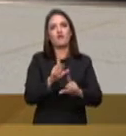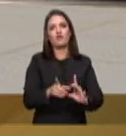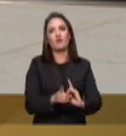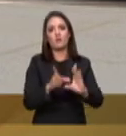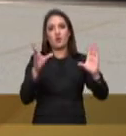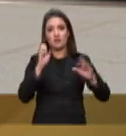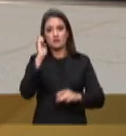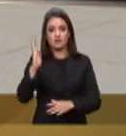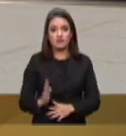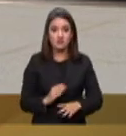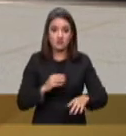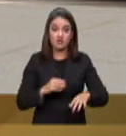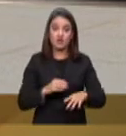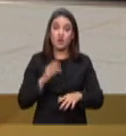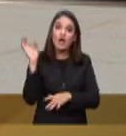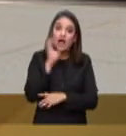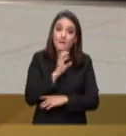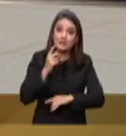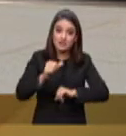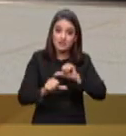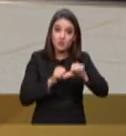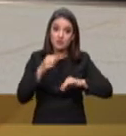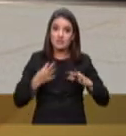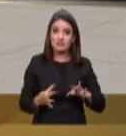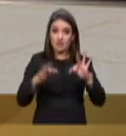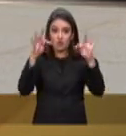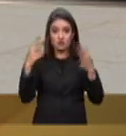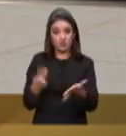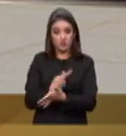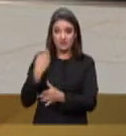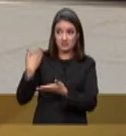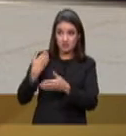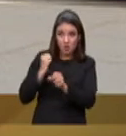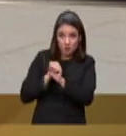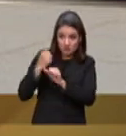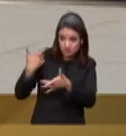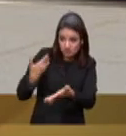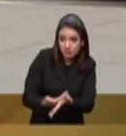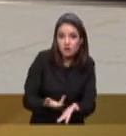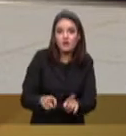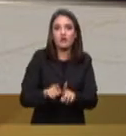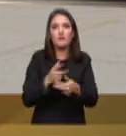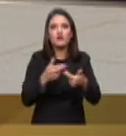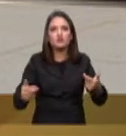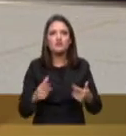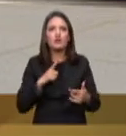A velocidade das mudanças tecnológicas observadas nos últimos anos e seus reflexos na dinâmica